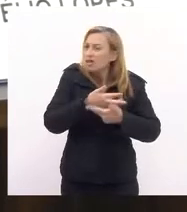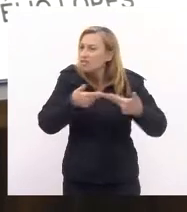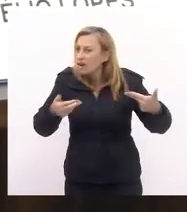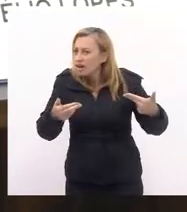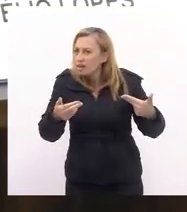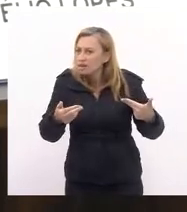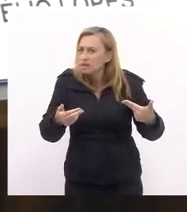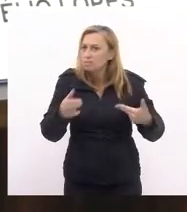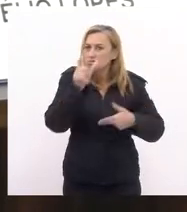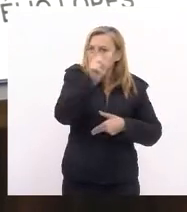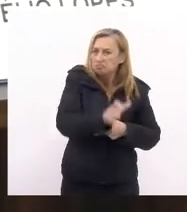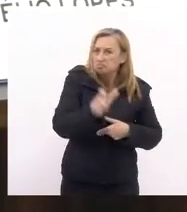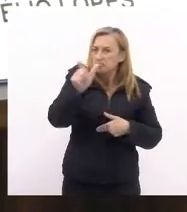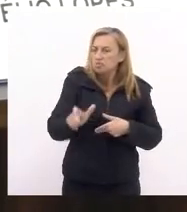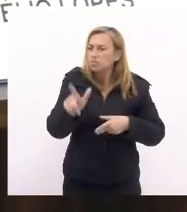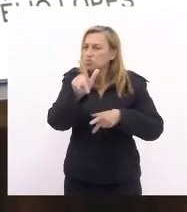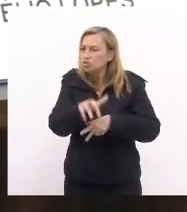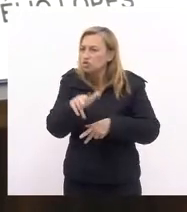personalidades